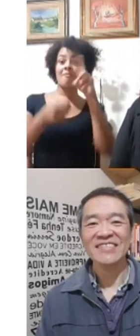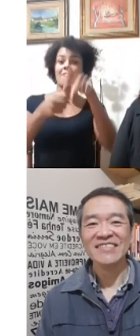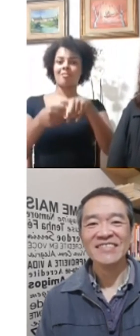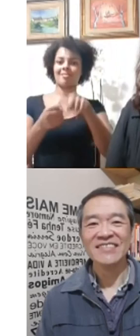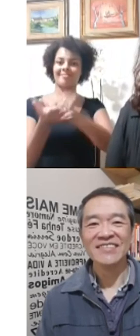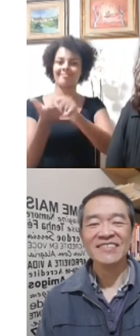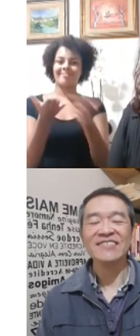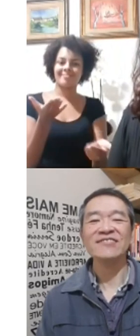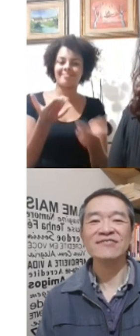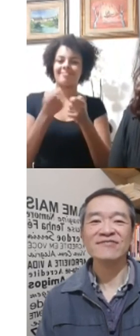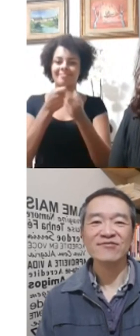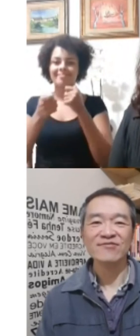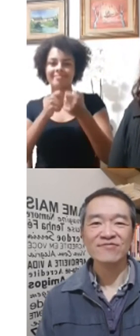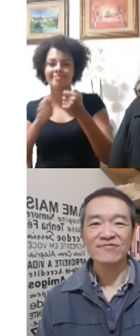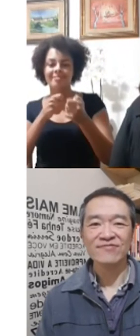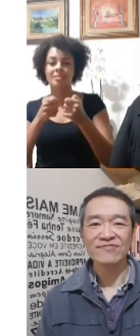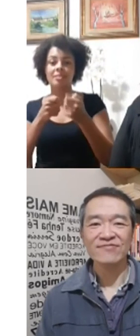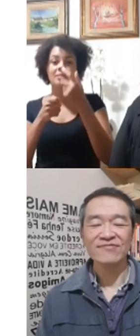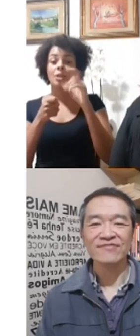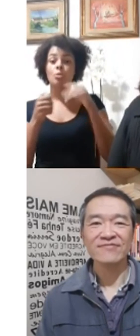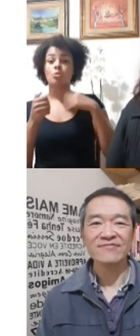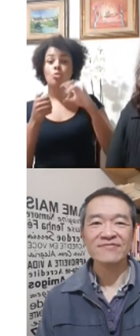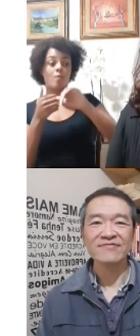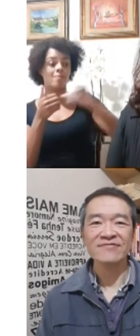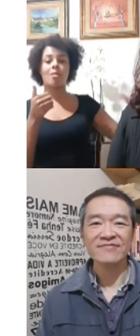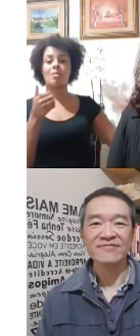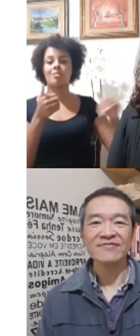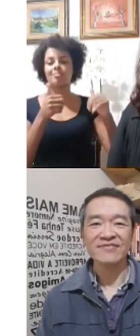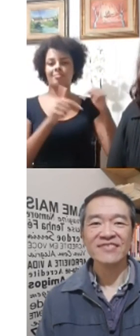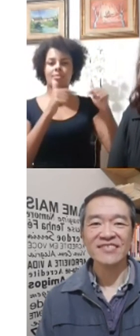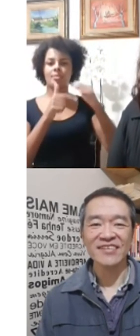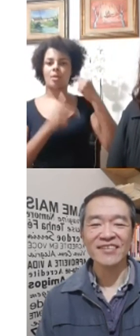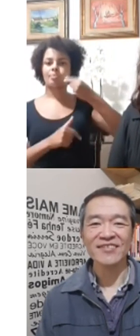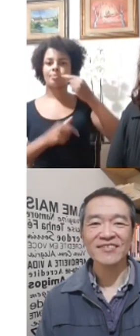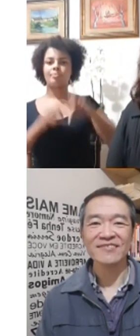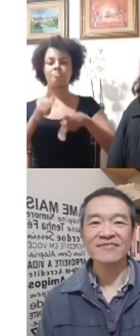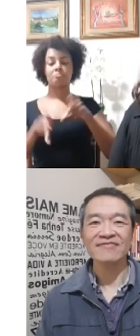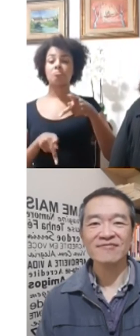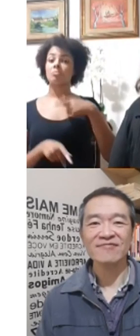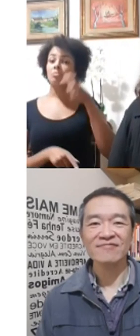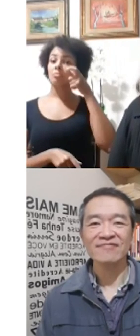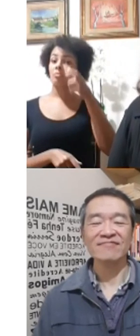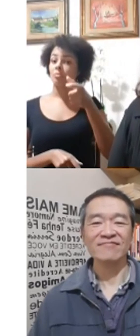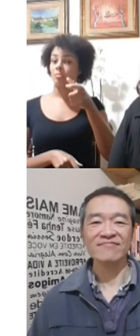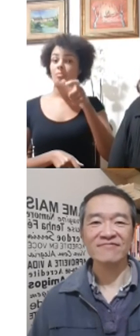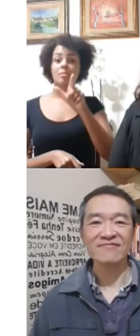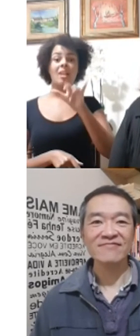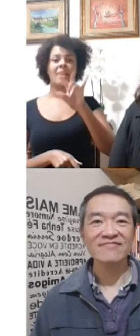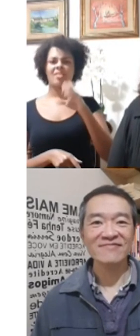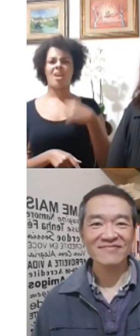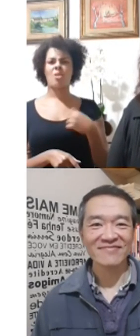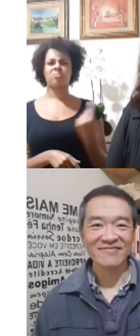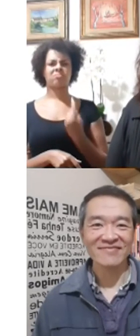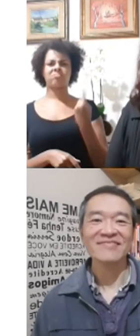há bastante tempo fora do jornalismo, só com políticas públicas. Estou achando interessante. Não a live sozinha,